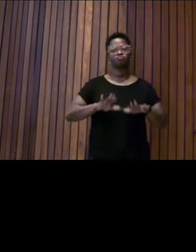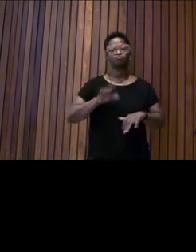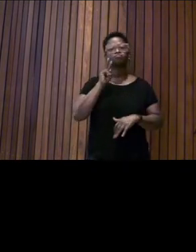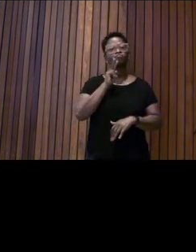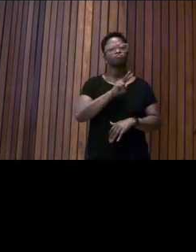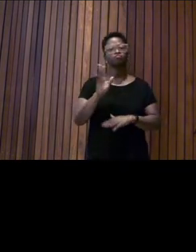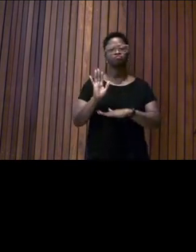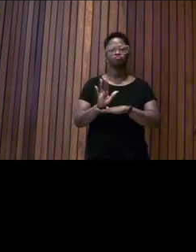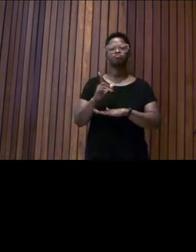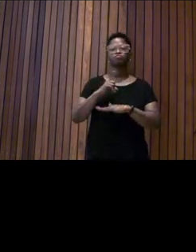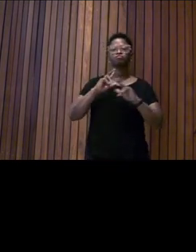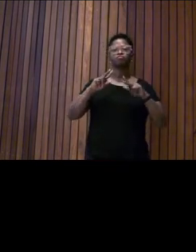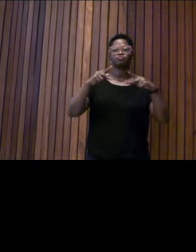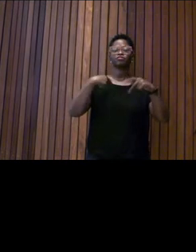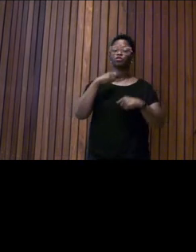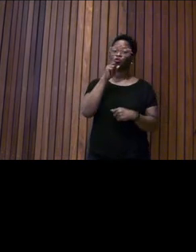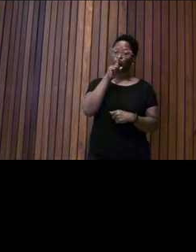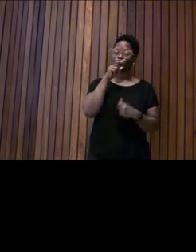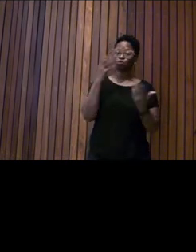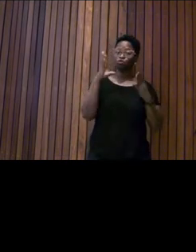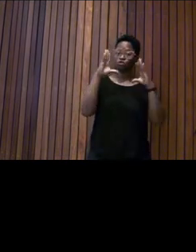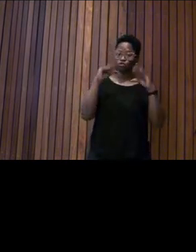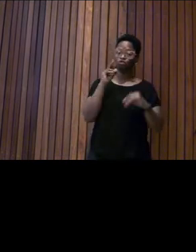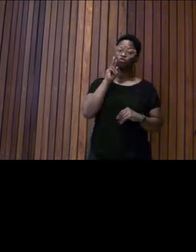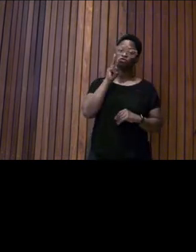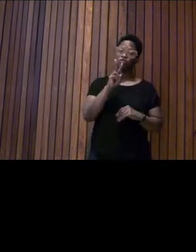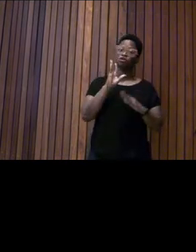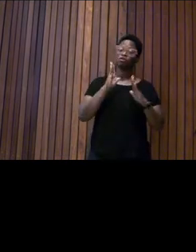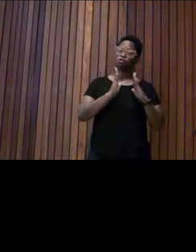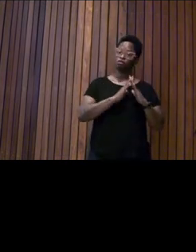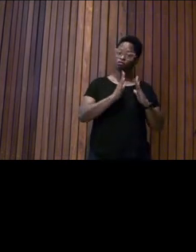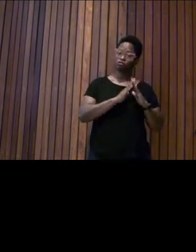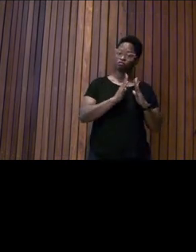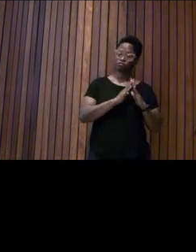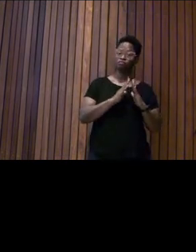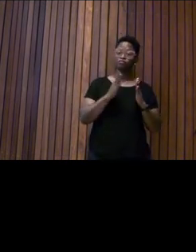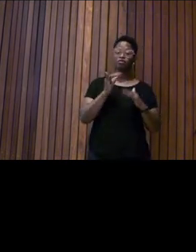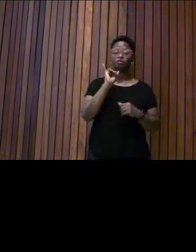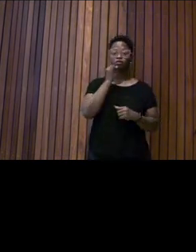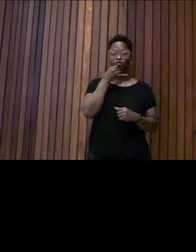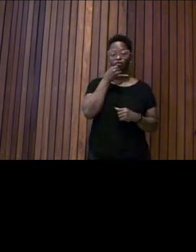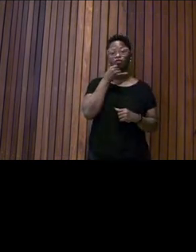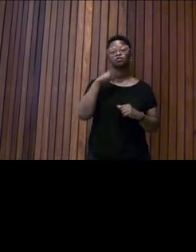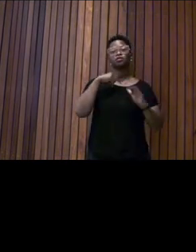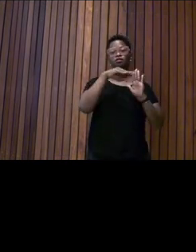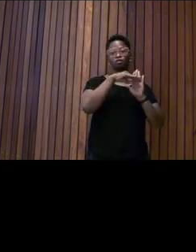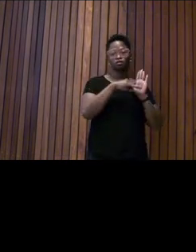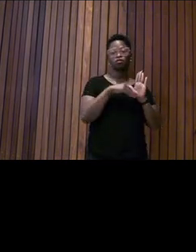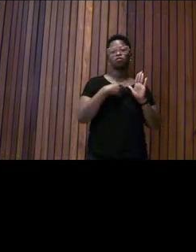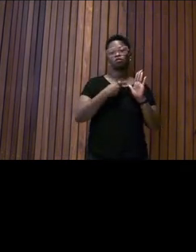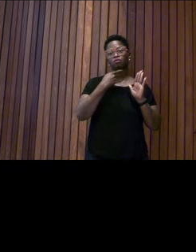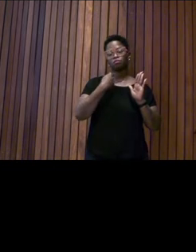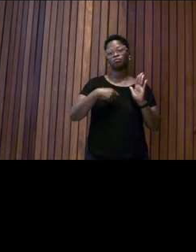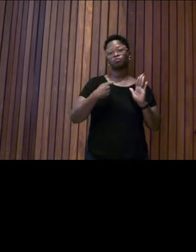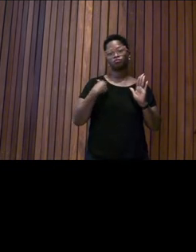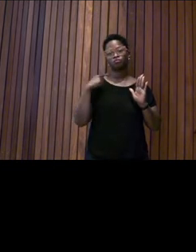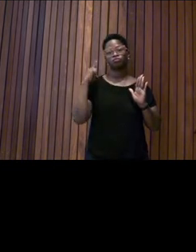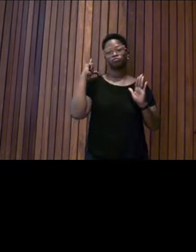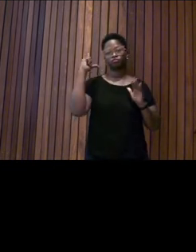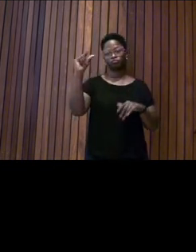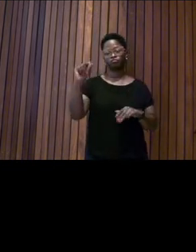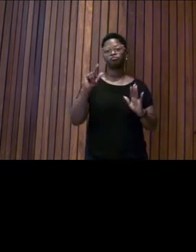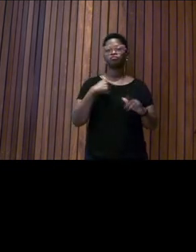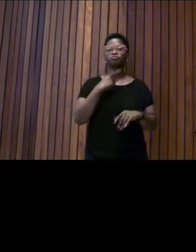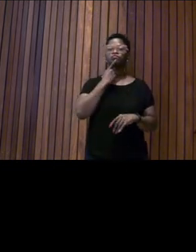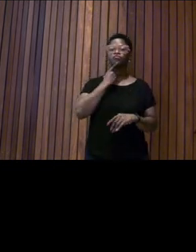vídeos, mas eu já tenho os links, eu juro que hoje à noite eu vou assistir em casa. Porque, infelizmente, eu tive uma agenda, eu vou ter que daqui a pouco me retirar. Mas eu